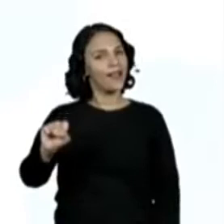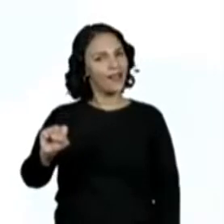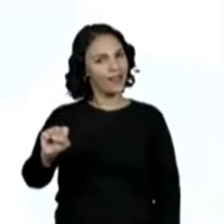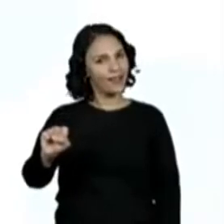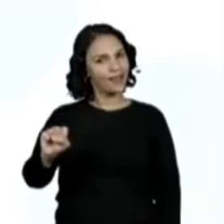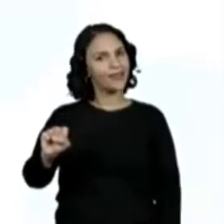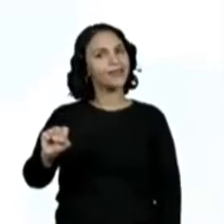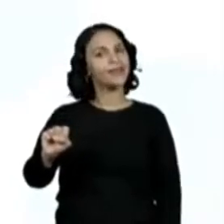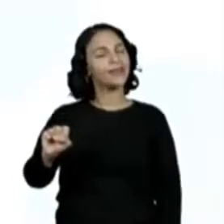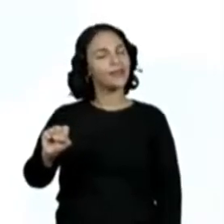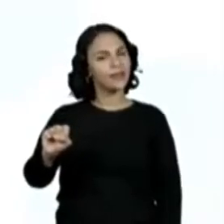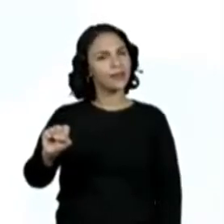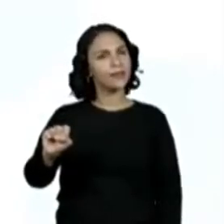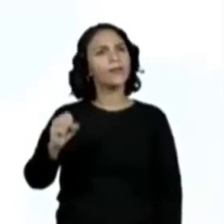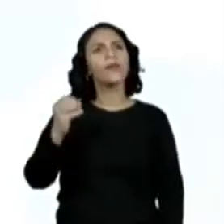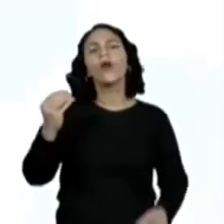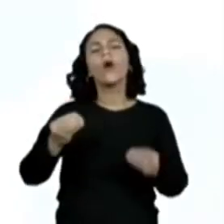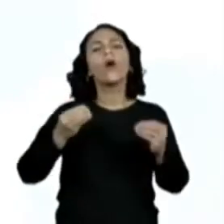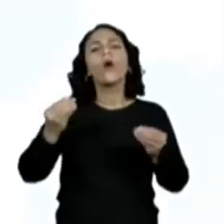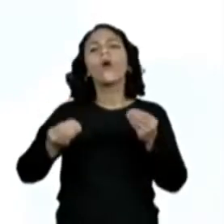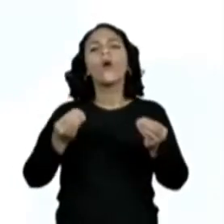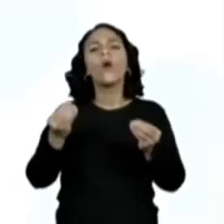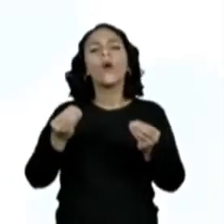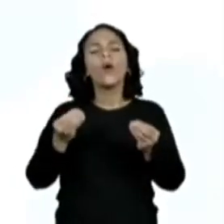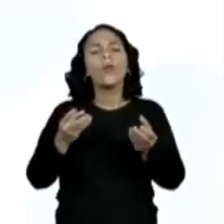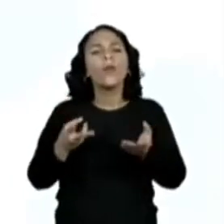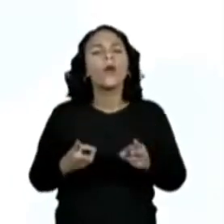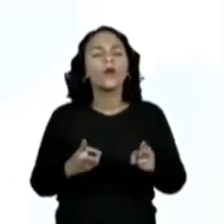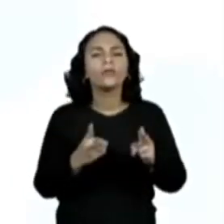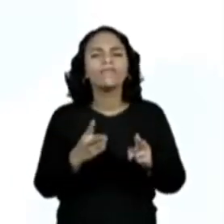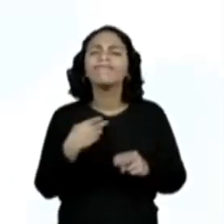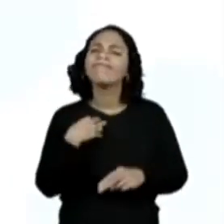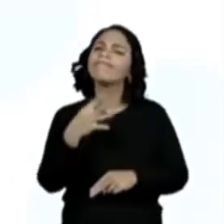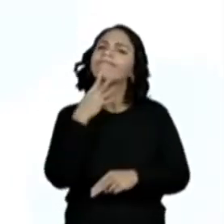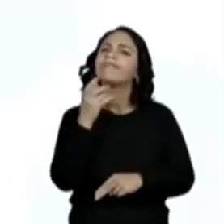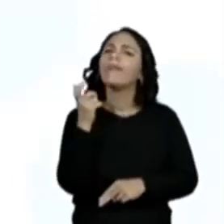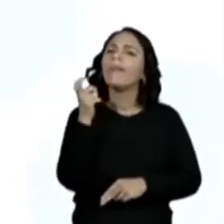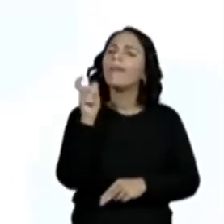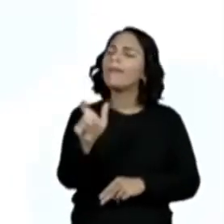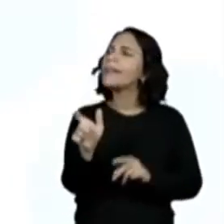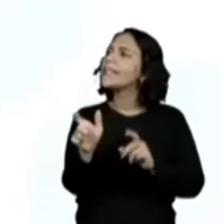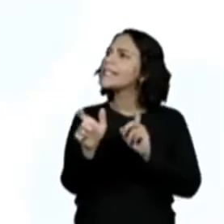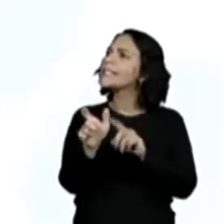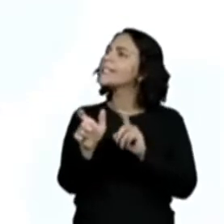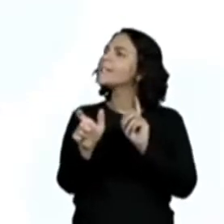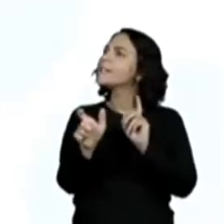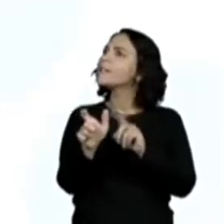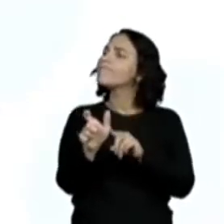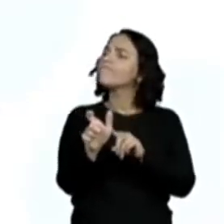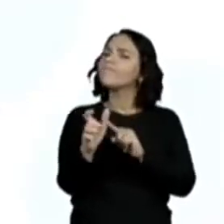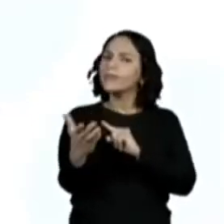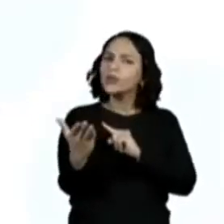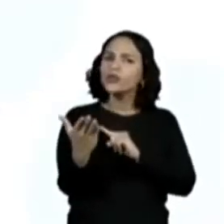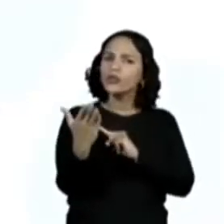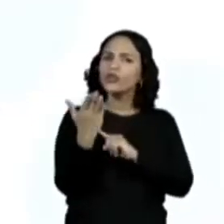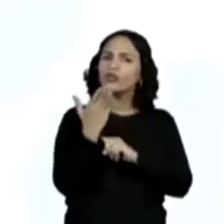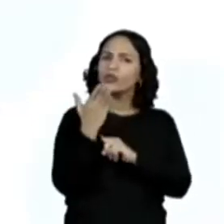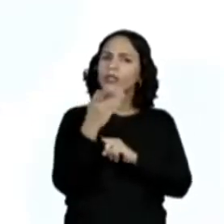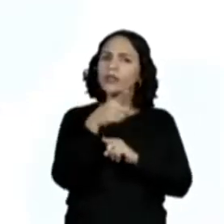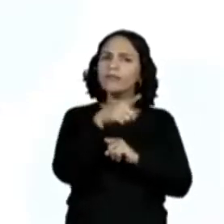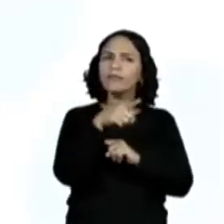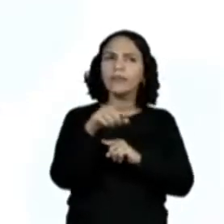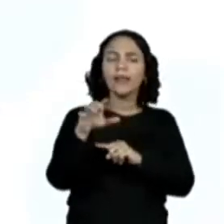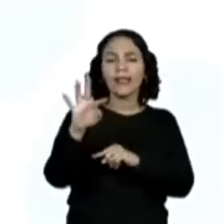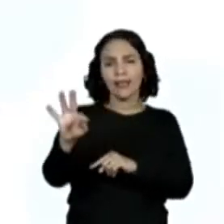Tesoura. Como que eu continuo? Eu conheço alguma palavra que pode me ajudar a continuar a escrita